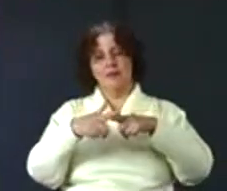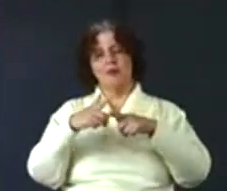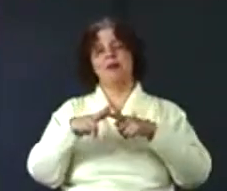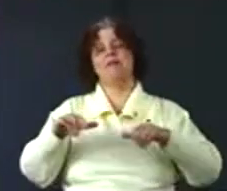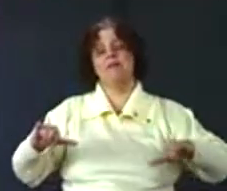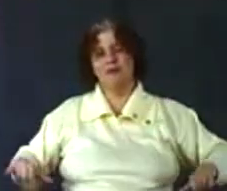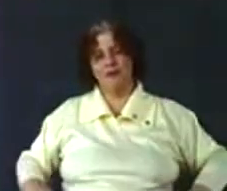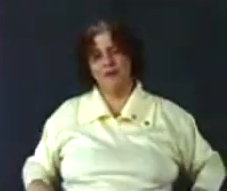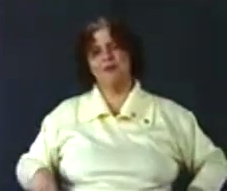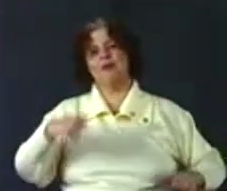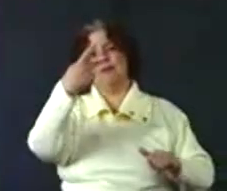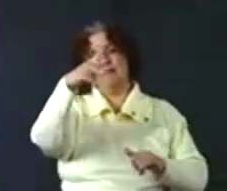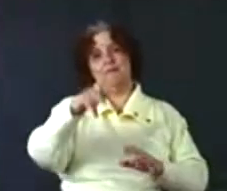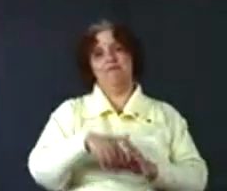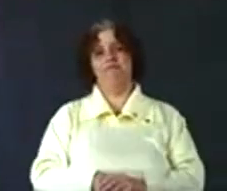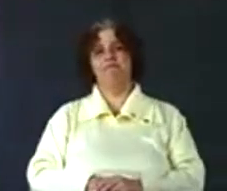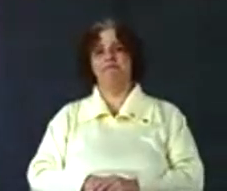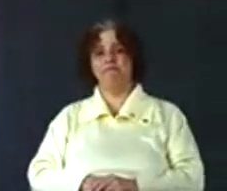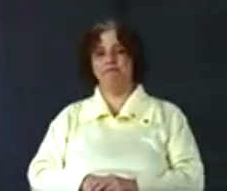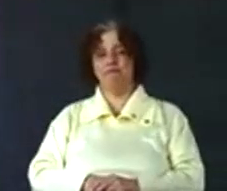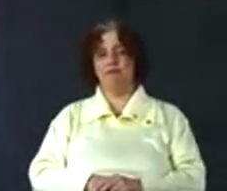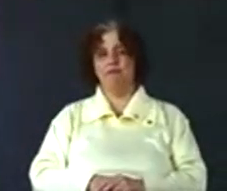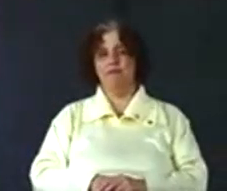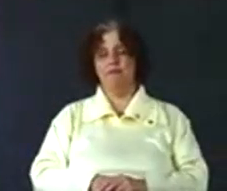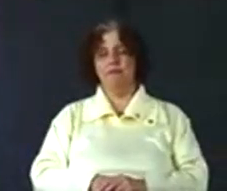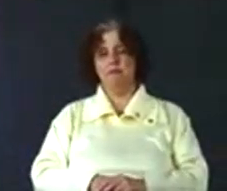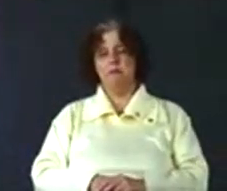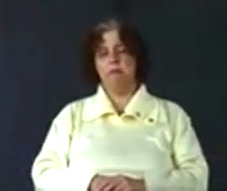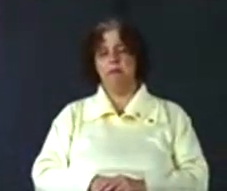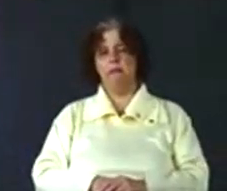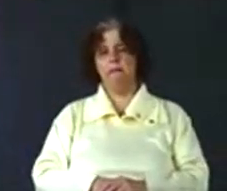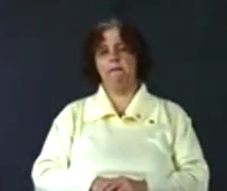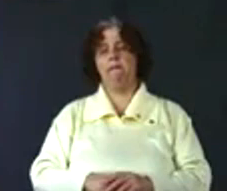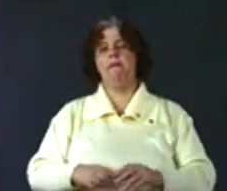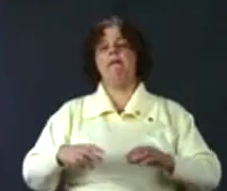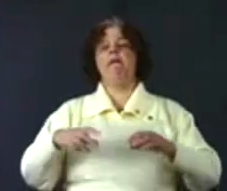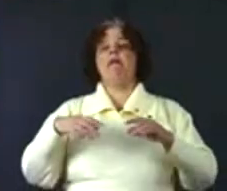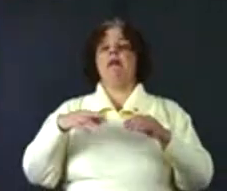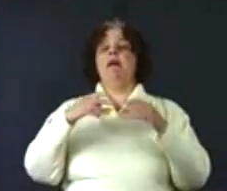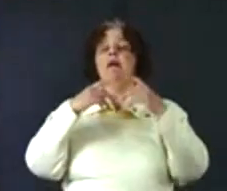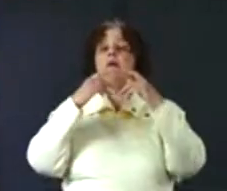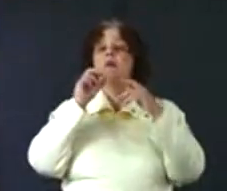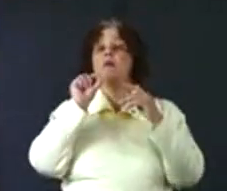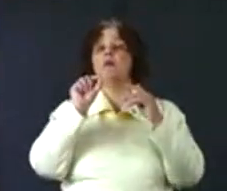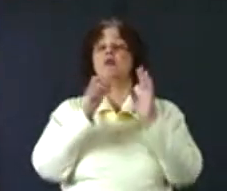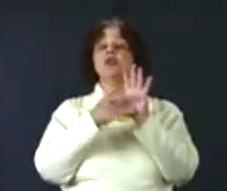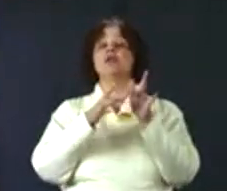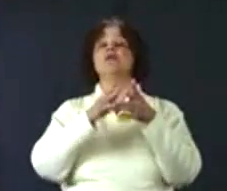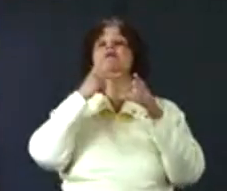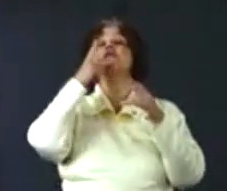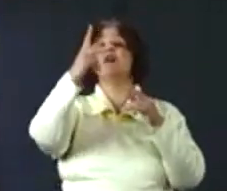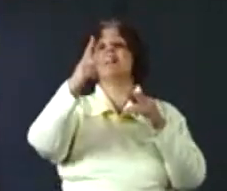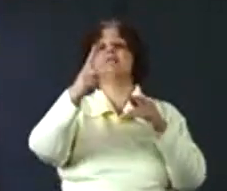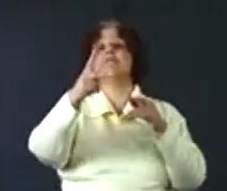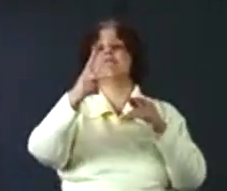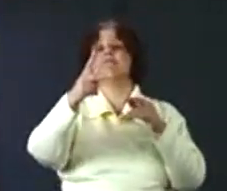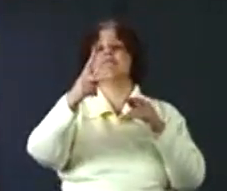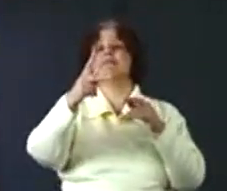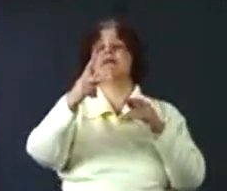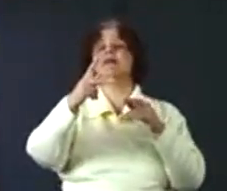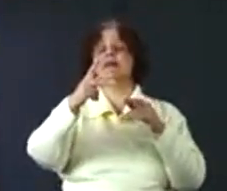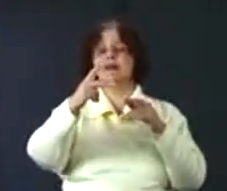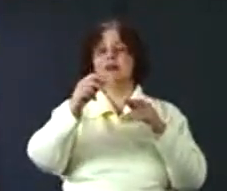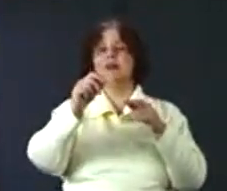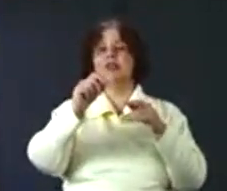O dono da igreja, aquele que edifica a sua igreja e que diz que as portas do inferno não prevalecerão contra ela, está